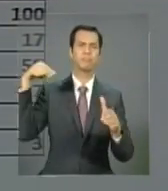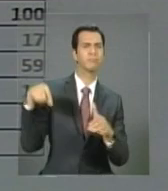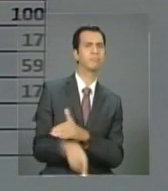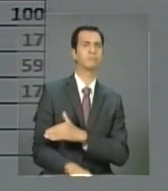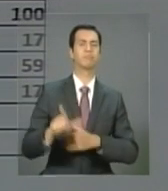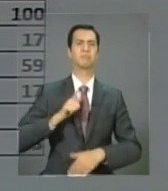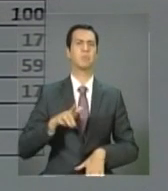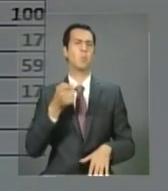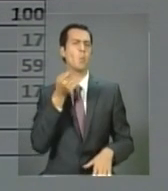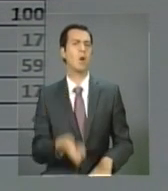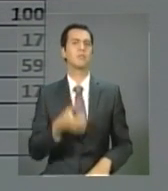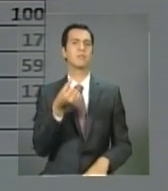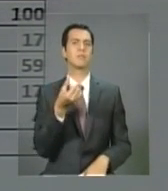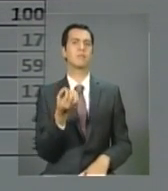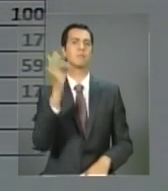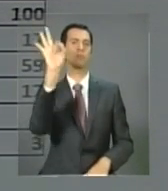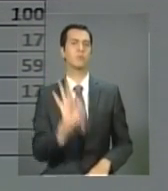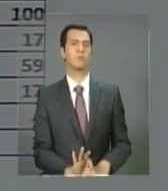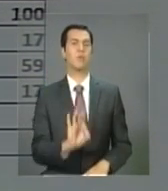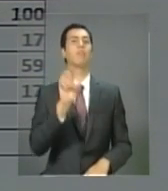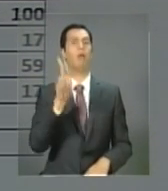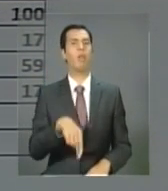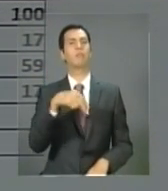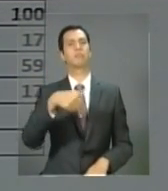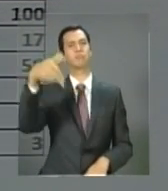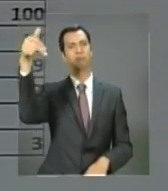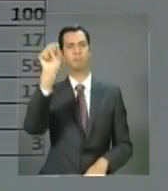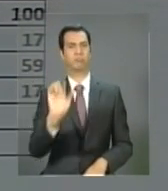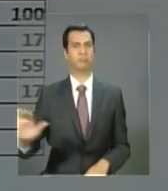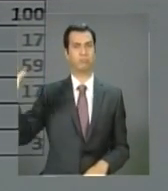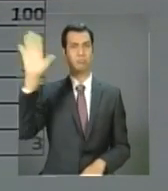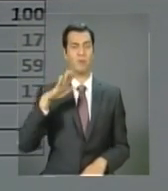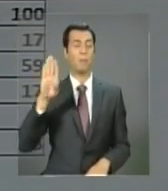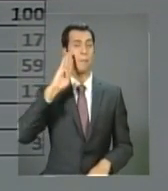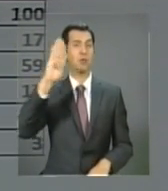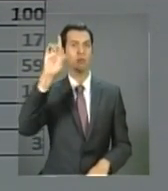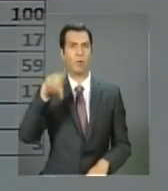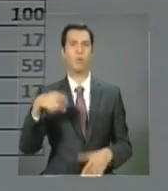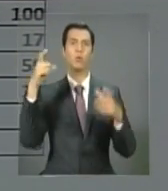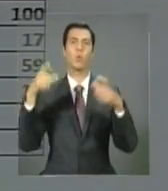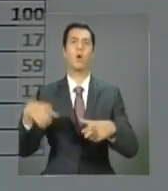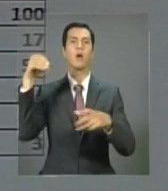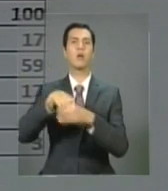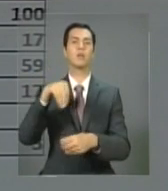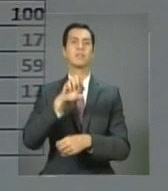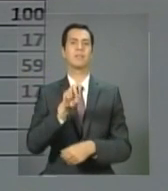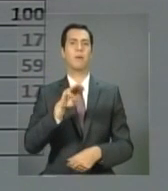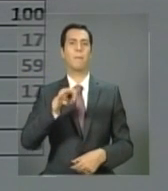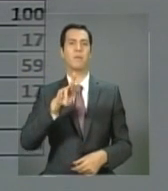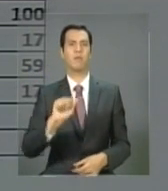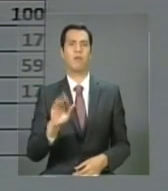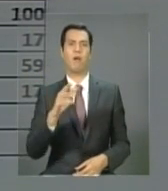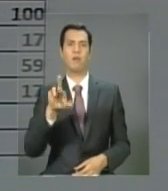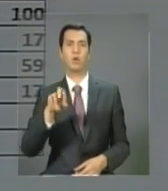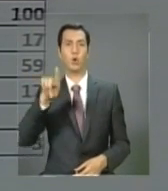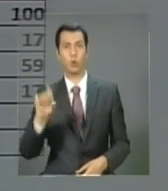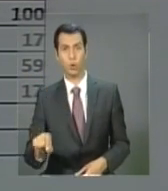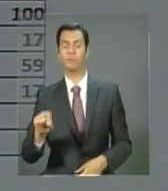quase 60% estão no Nordeste brasileiro, em especial no semiárido, em especial na zona